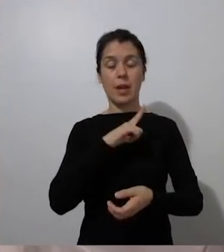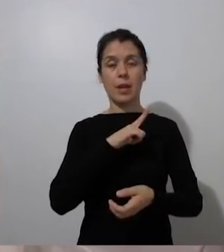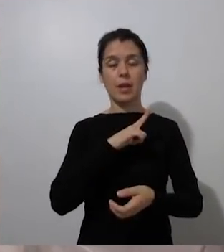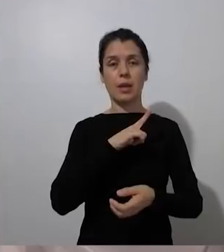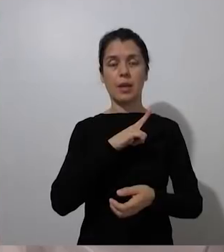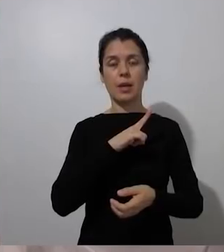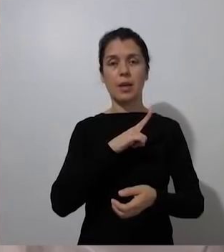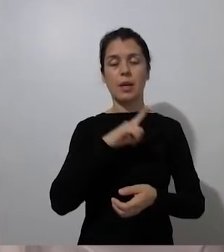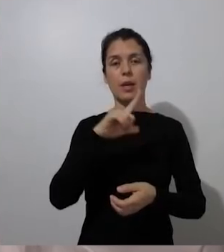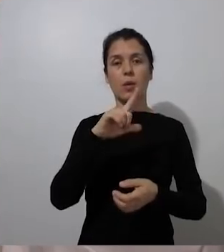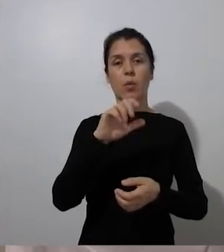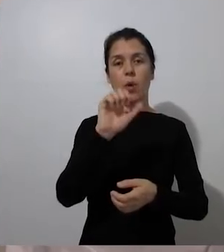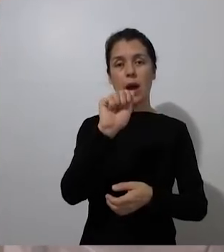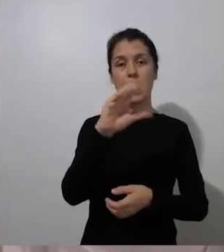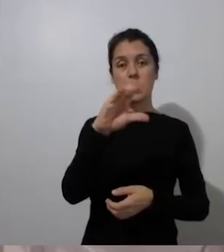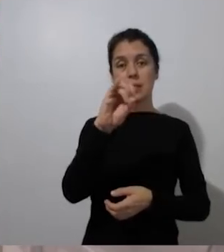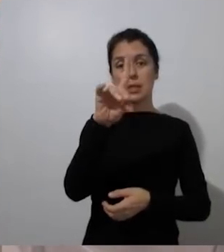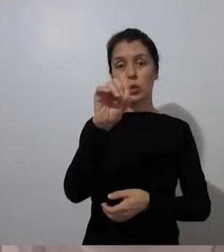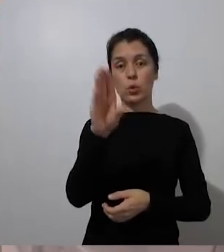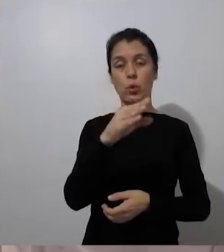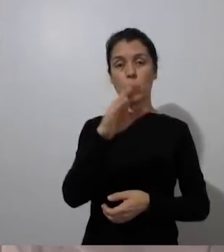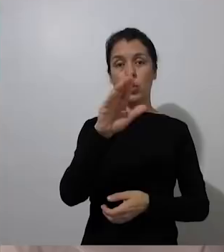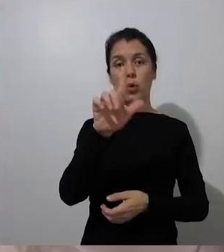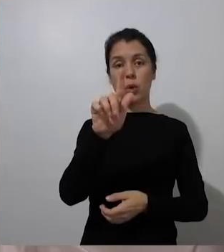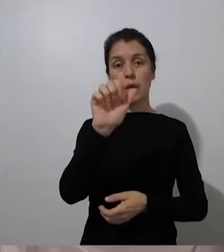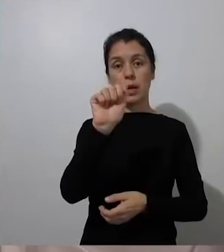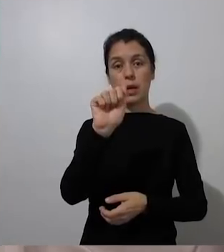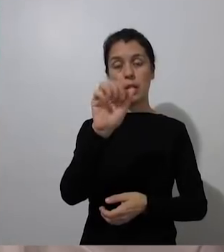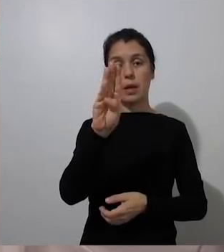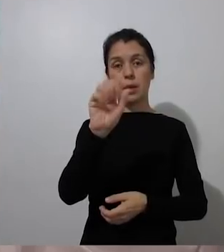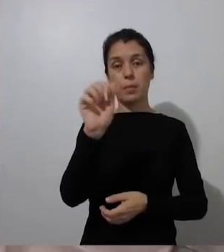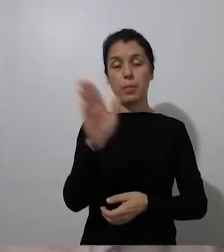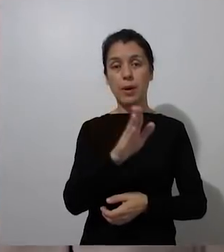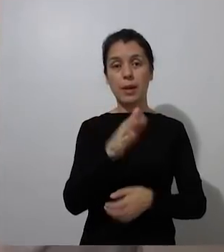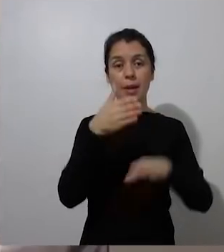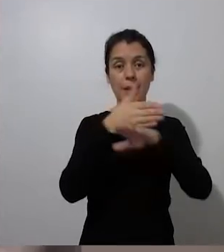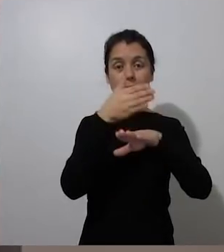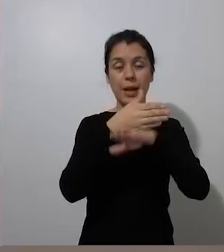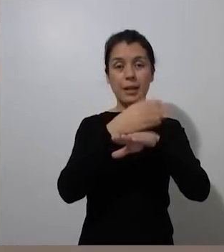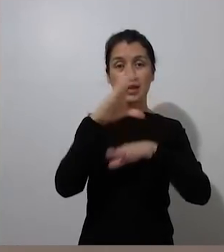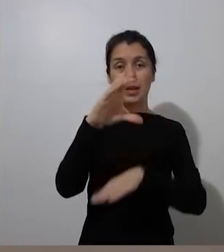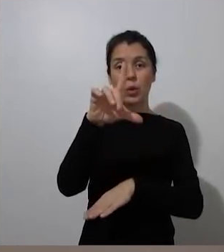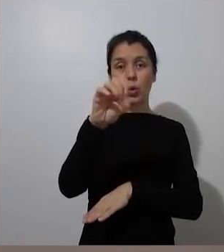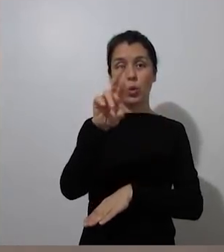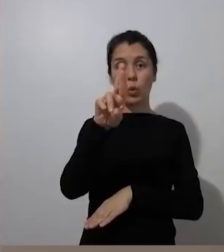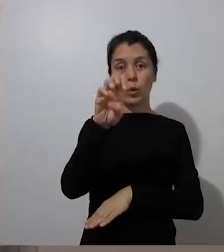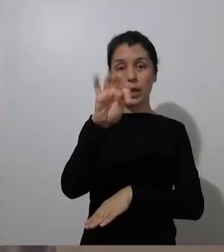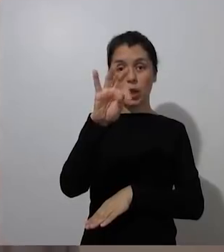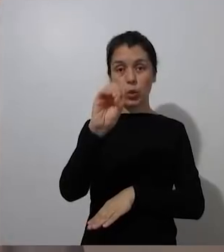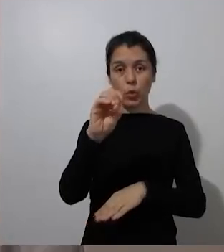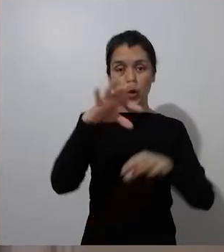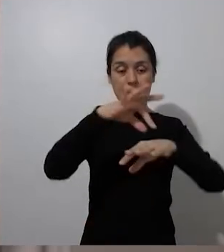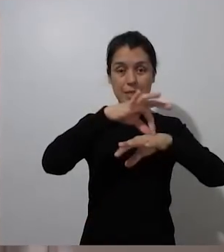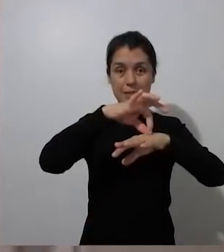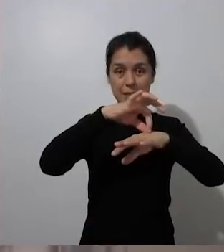é sintetizado pelo glutamato, então o GABA é formado por esse glutamato, o receptor GABAérgico permite a entrada de cloreto. Quando entra o